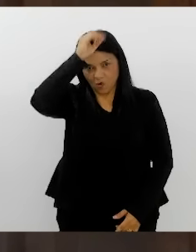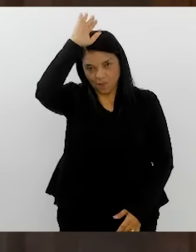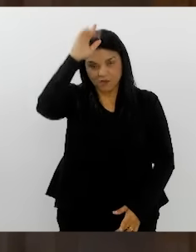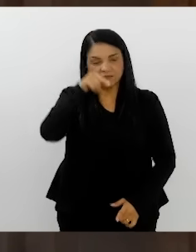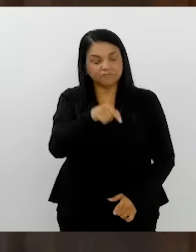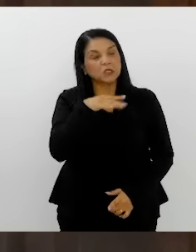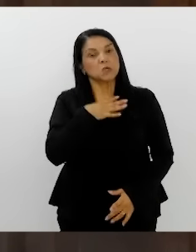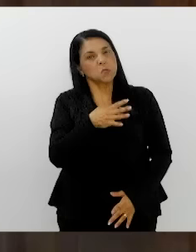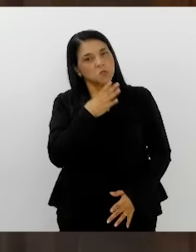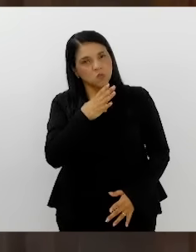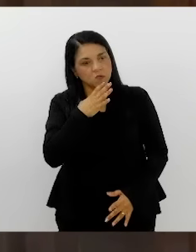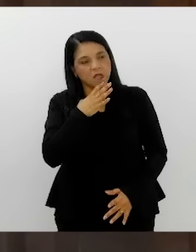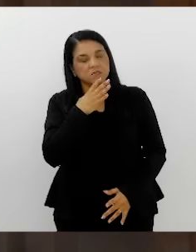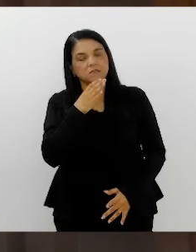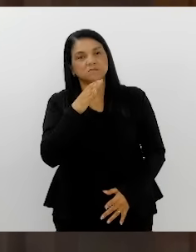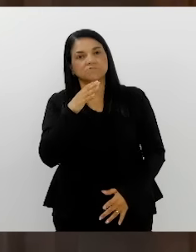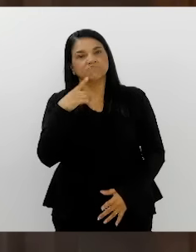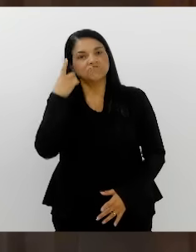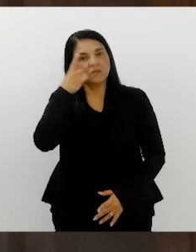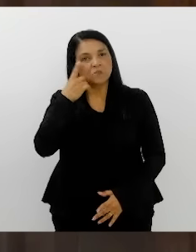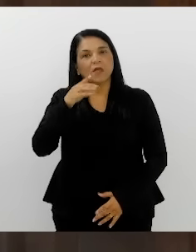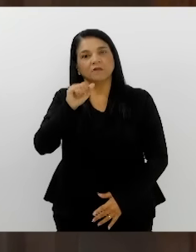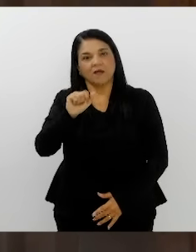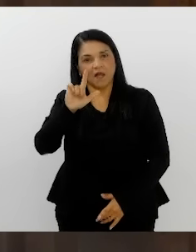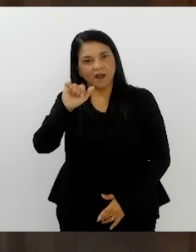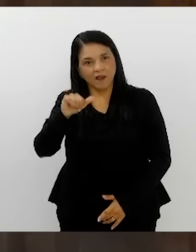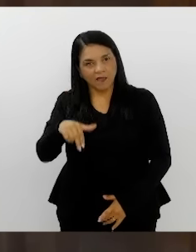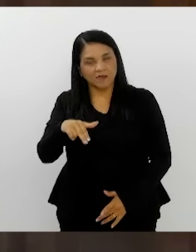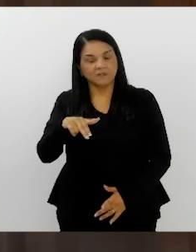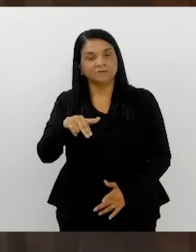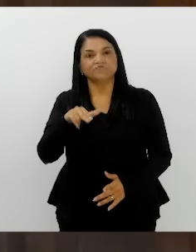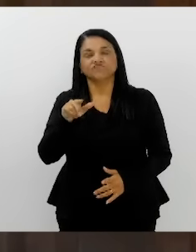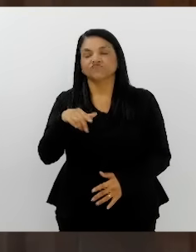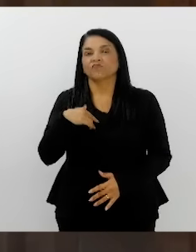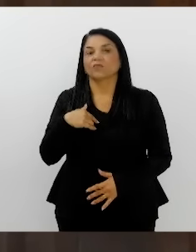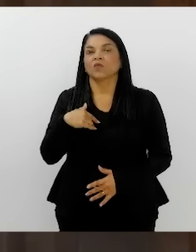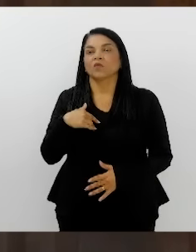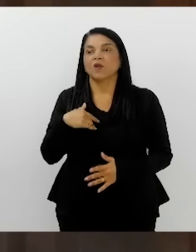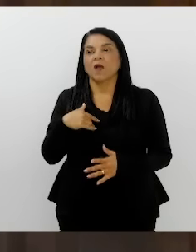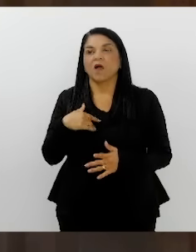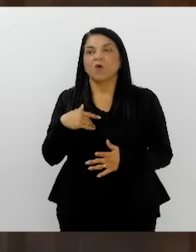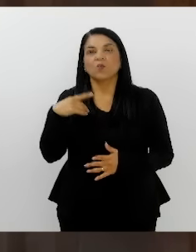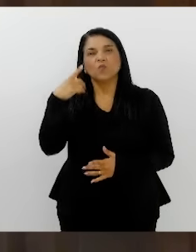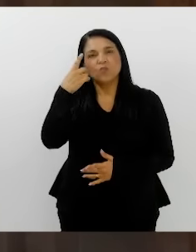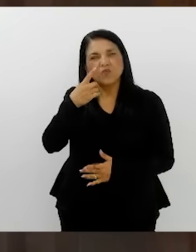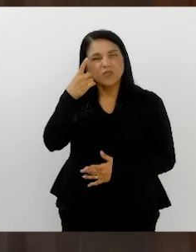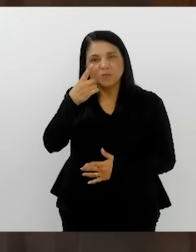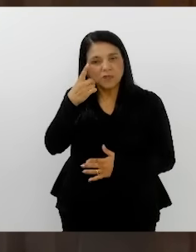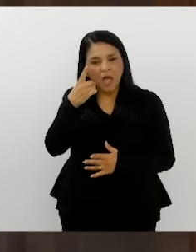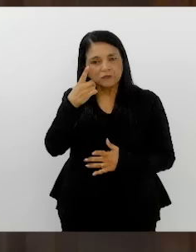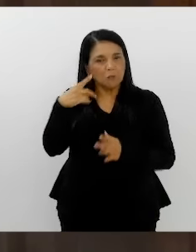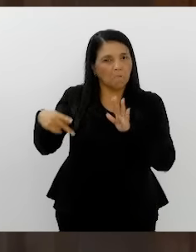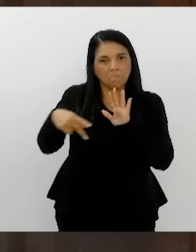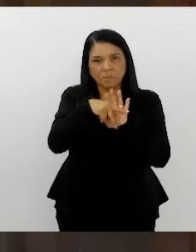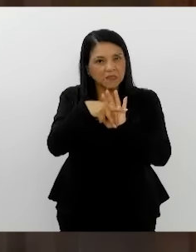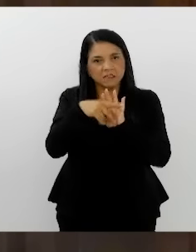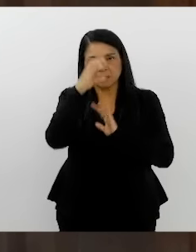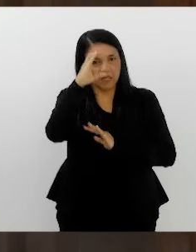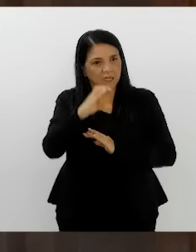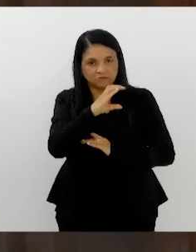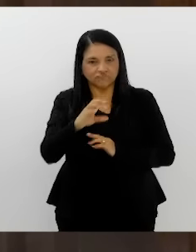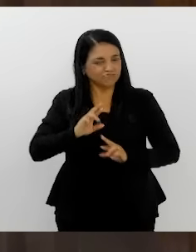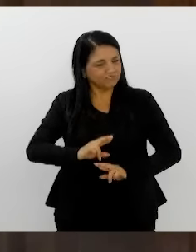autêntico, sincero, porque não foi prestado, Felipe, por um deputado da Igreja Católica, da Igreja